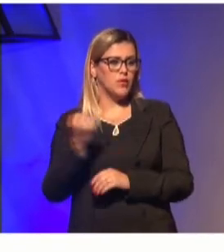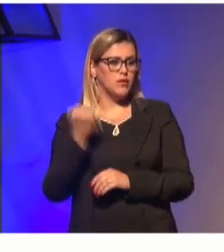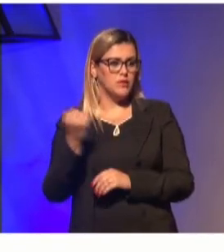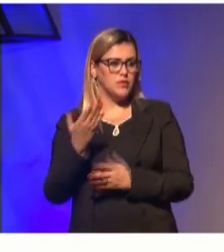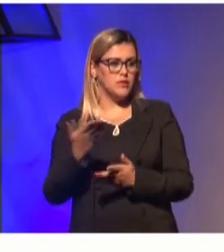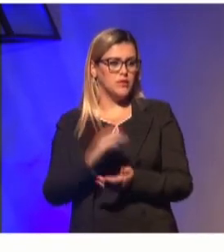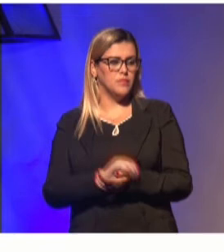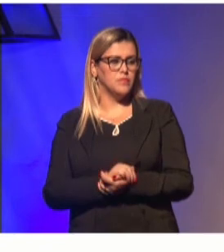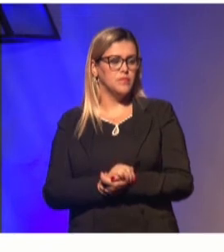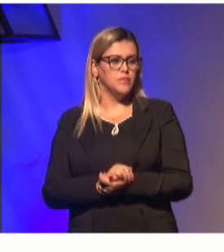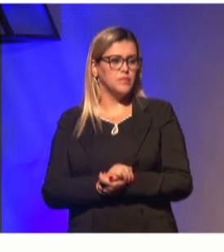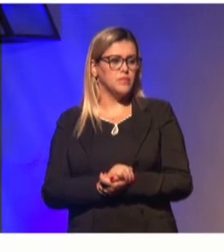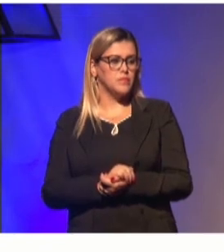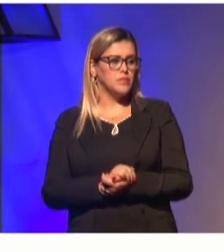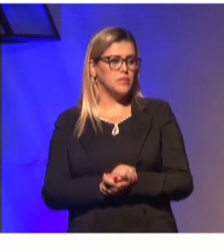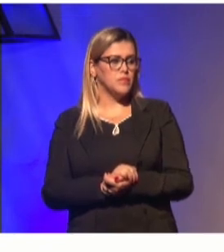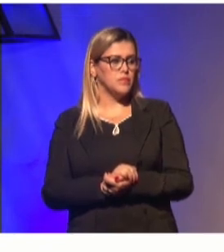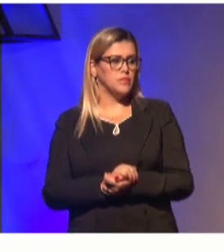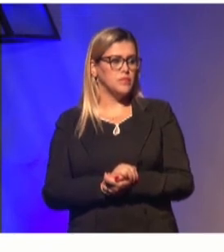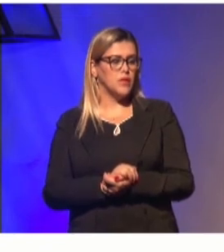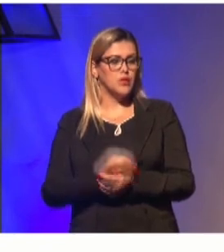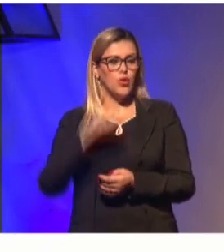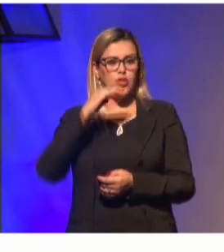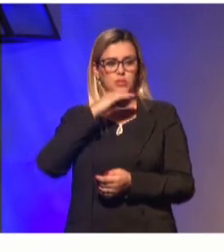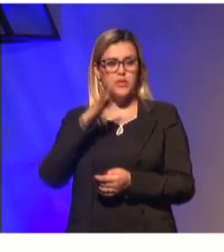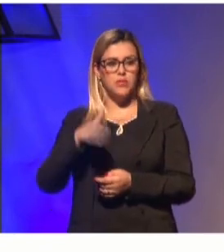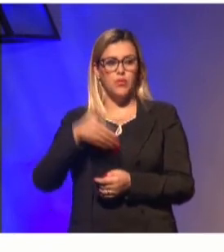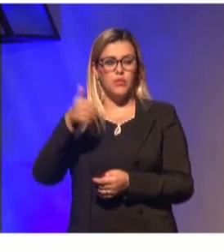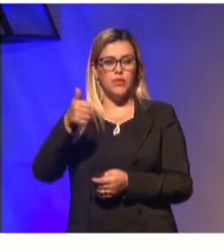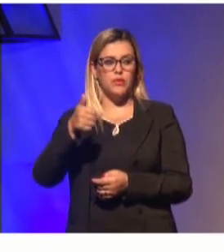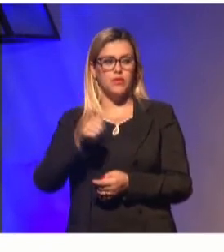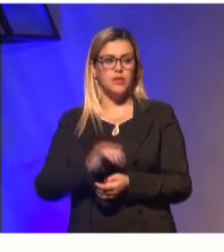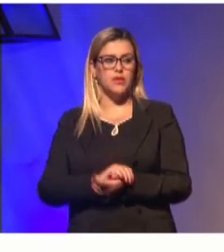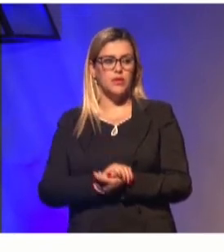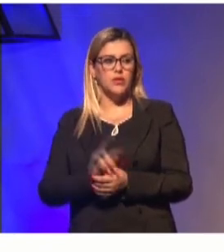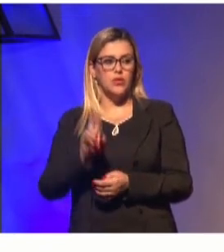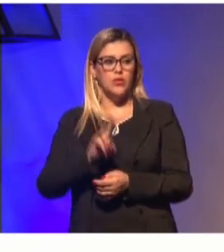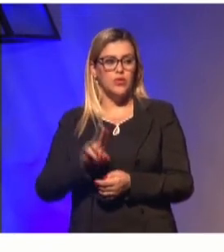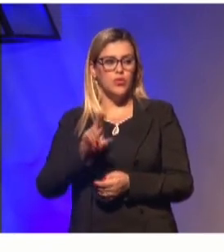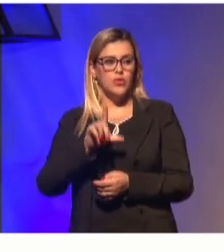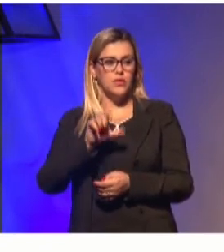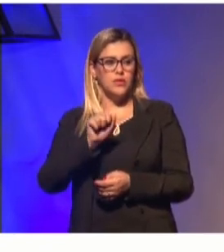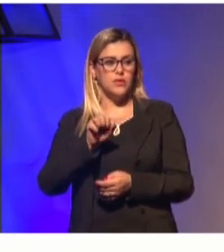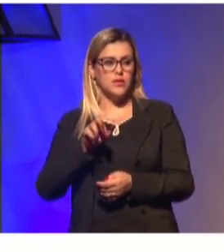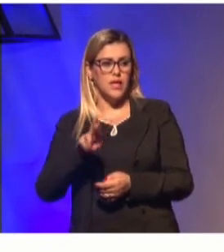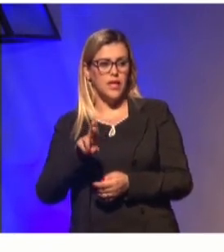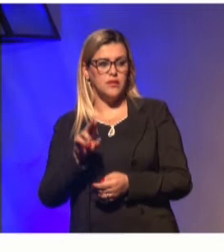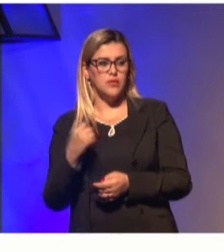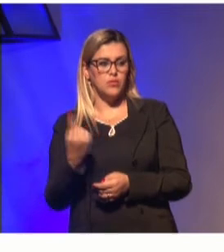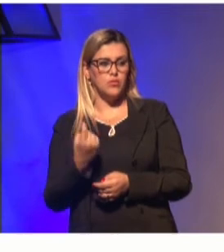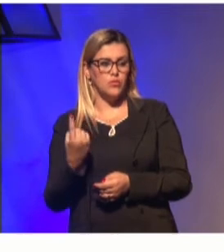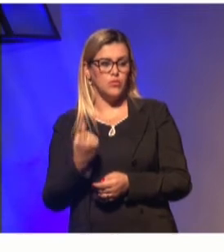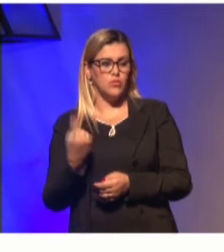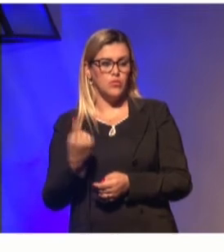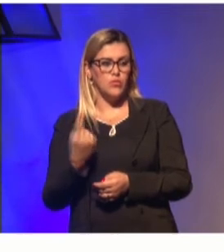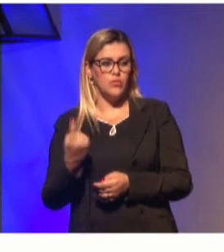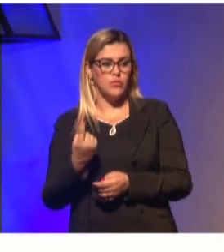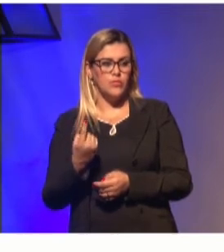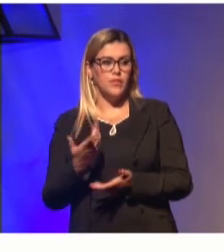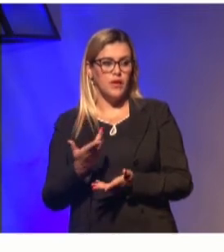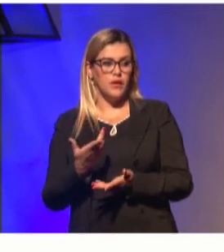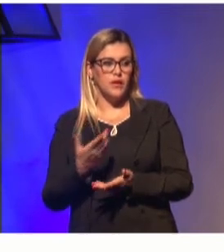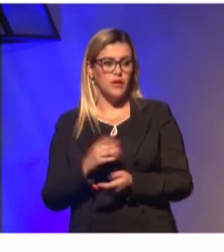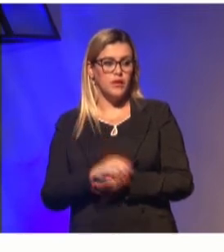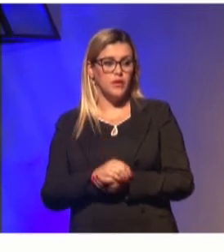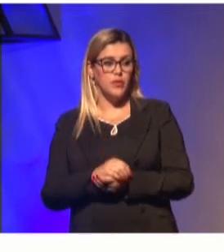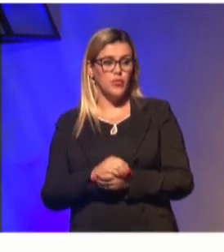aos índices, né? Então, percebeu aí uma melhora do uso do laser isolado e do uso do laser associado à dexa, do